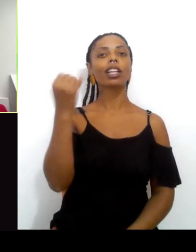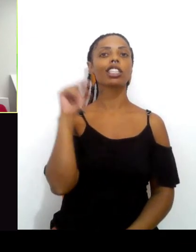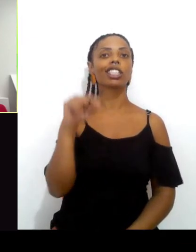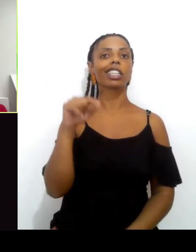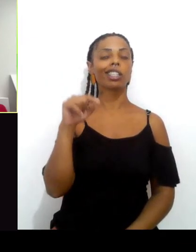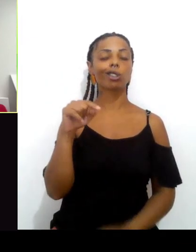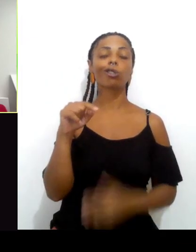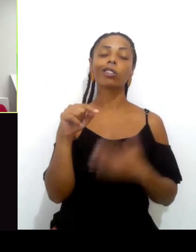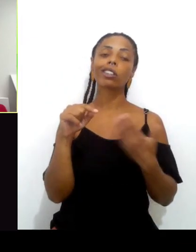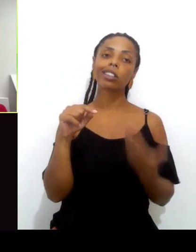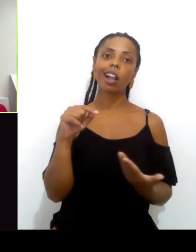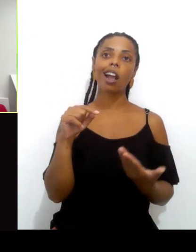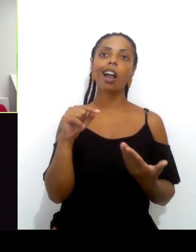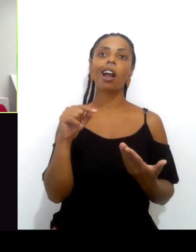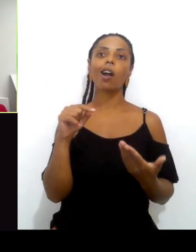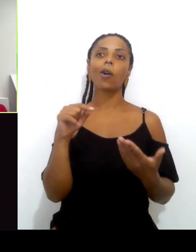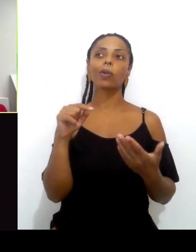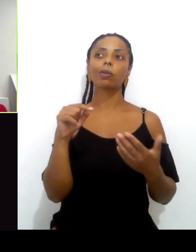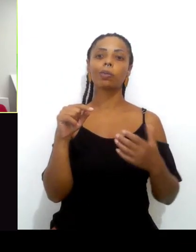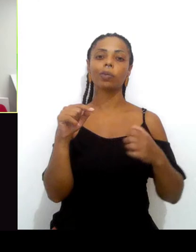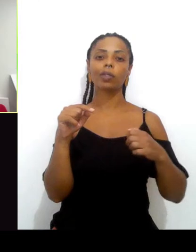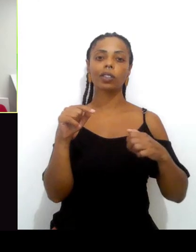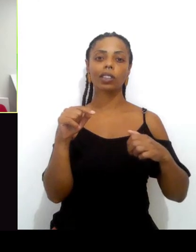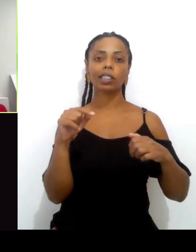o espaço de